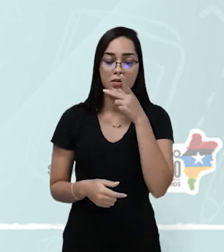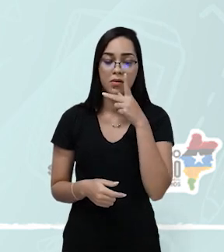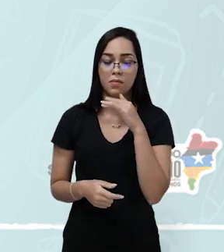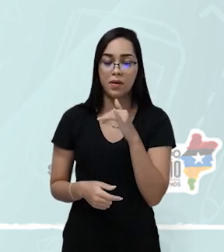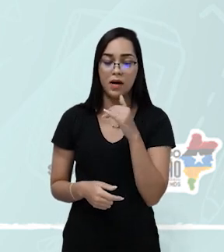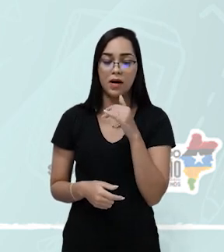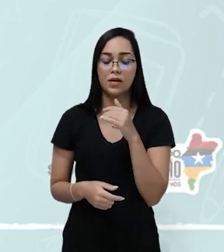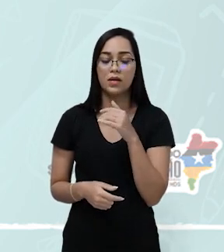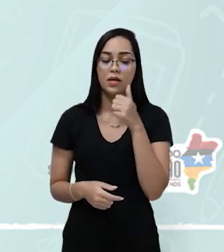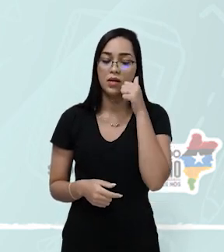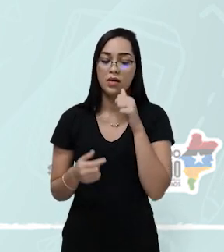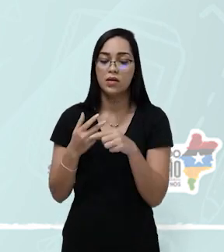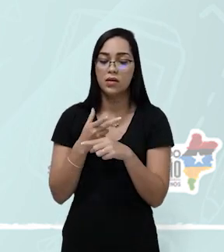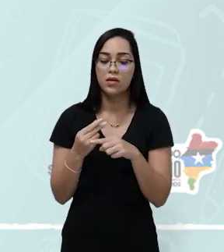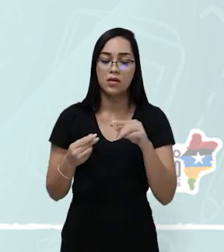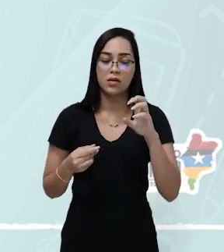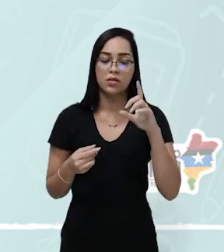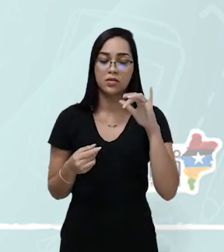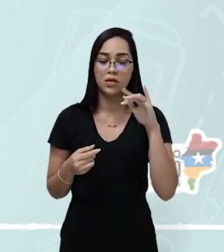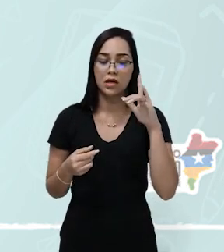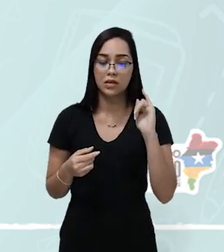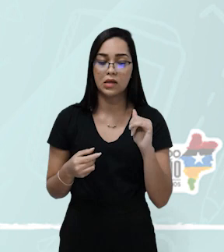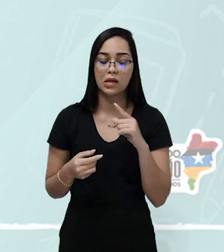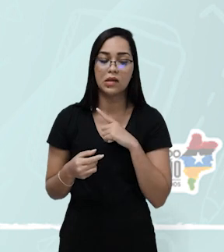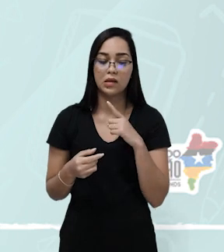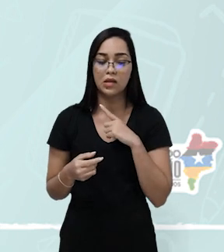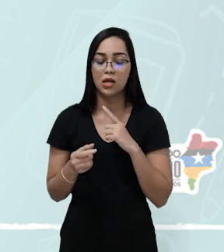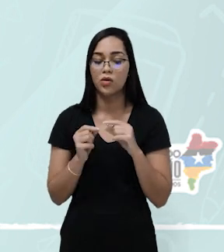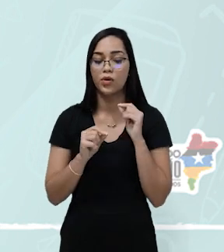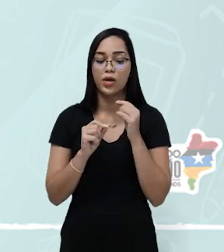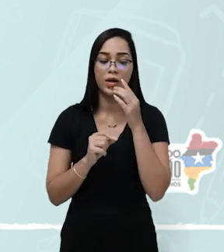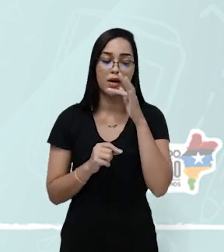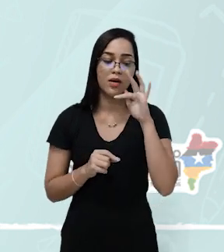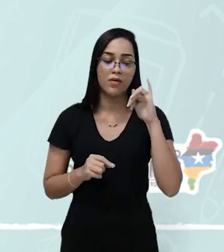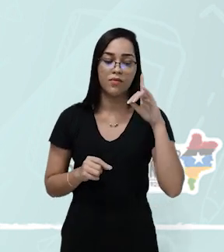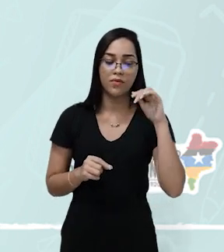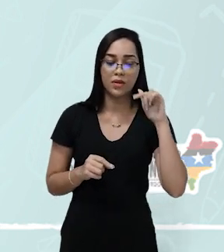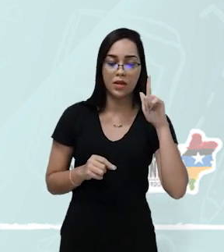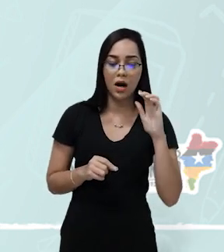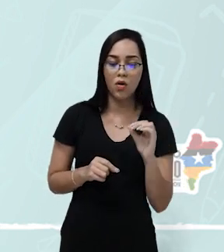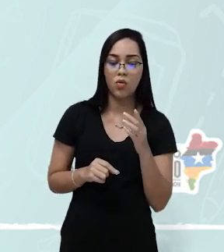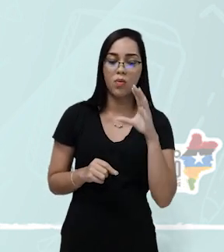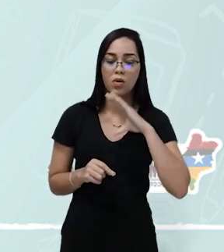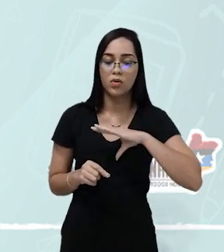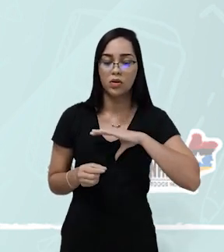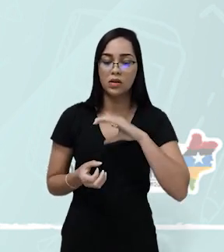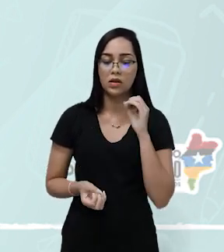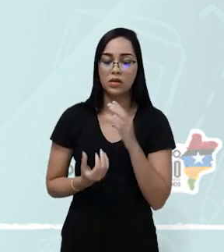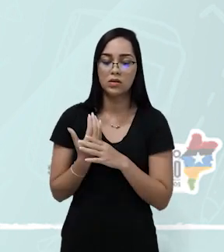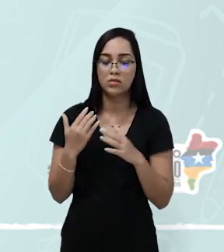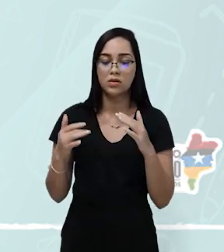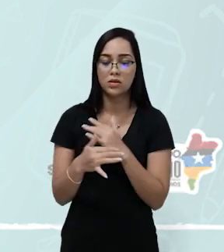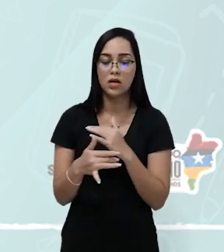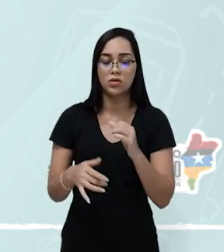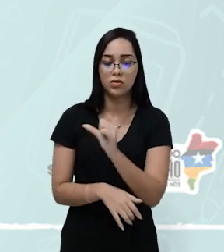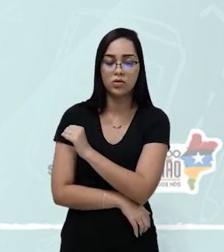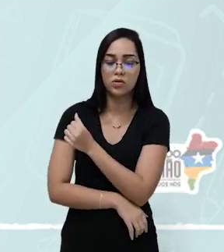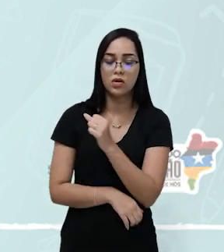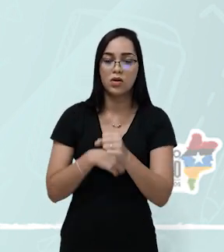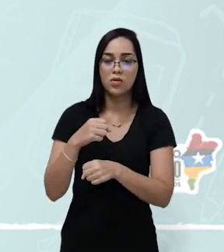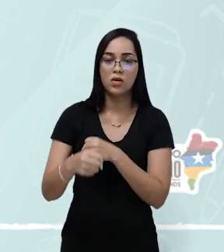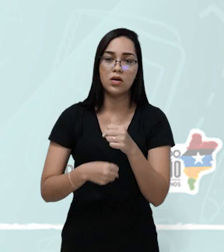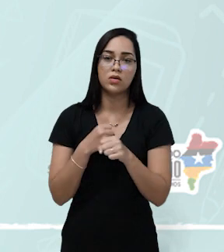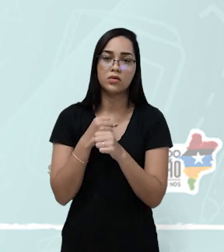heroína Ceci, que é Cecília, sendo este um fidalgo português que teria participado da fundação da cidade do Rio de Janeiro